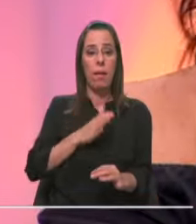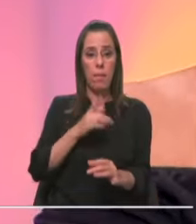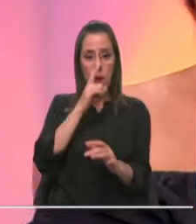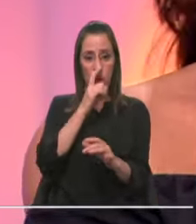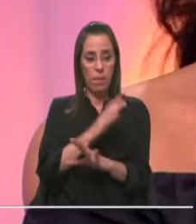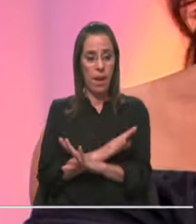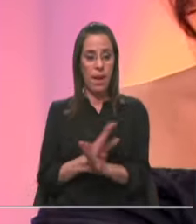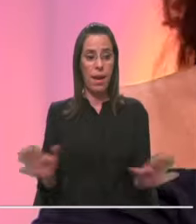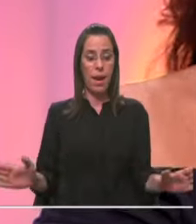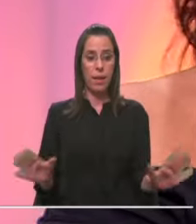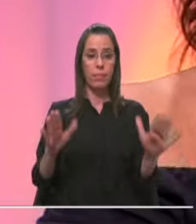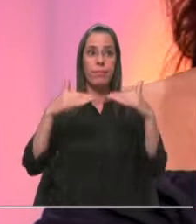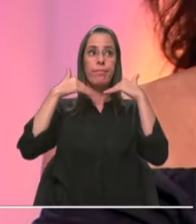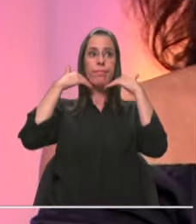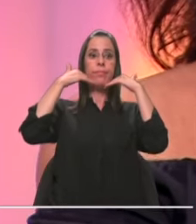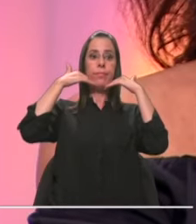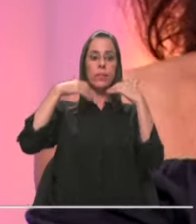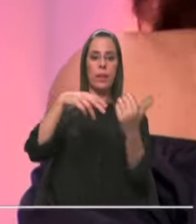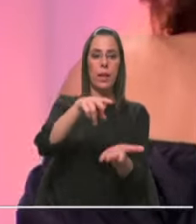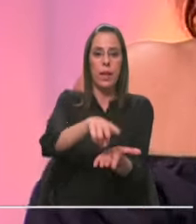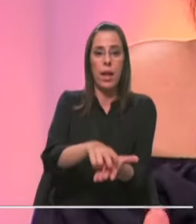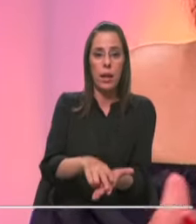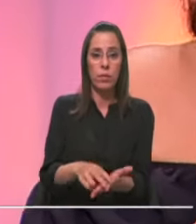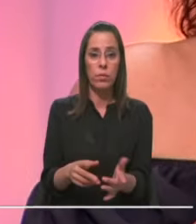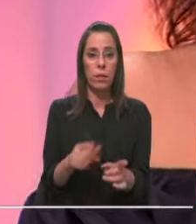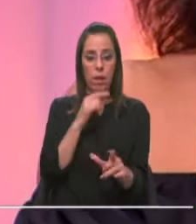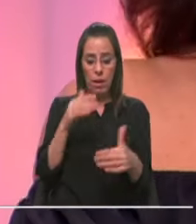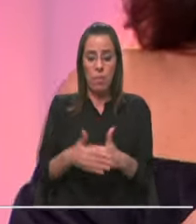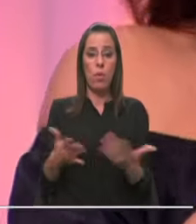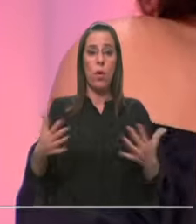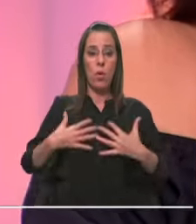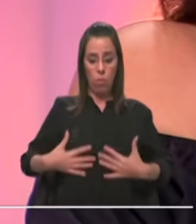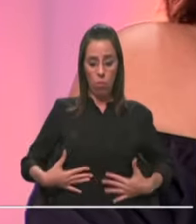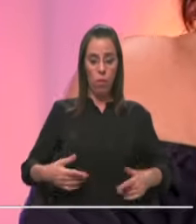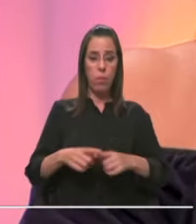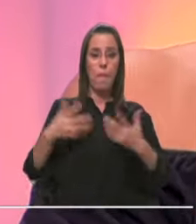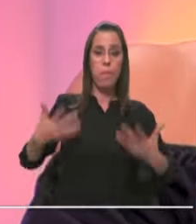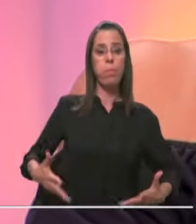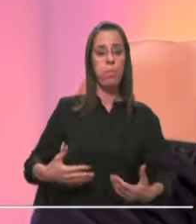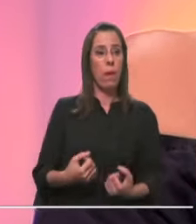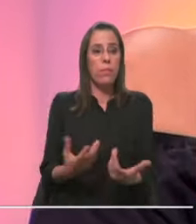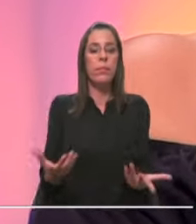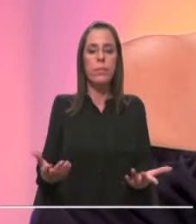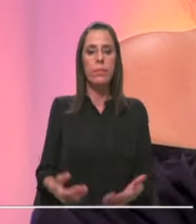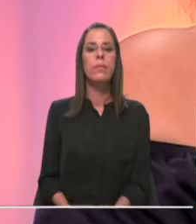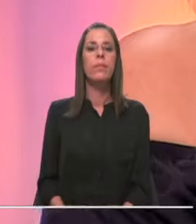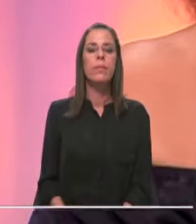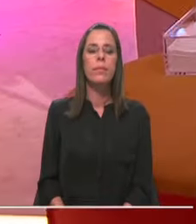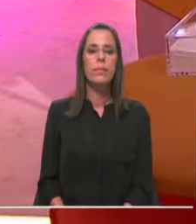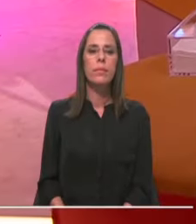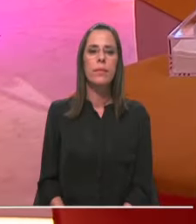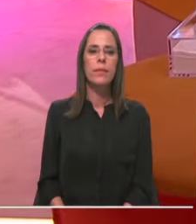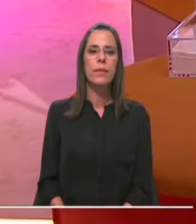mexia para nada na cama, só deitada. É um peso morto, porque não é só o peso dela, é mais a força da gravidade, acho que é assim que se